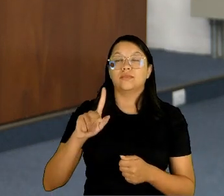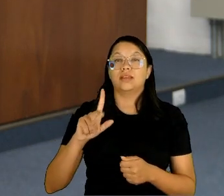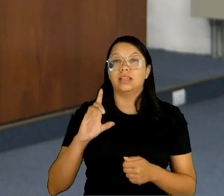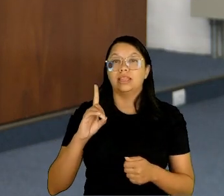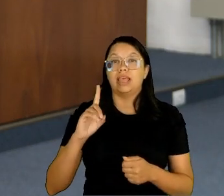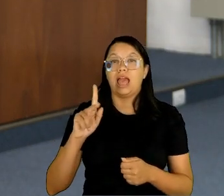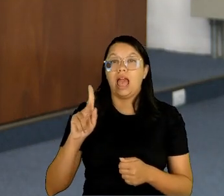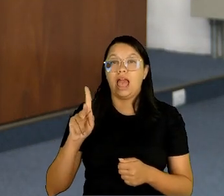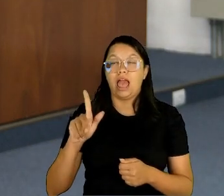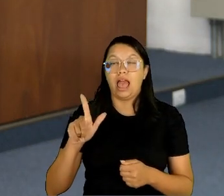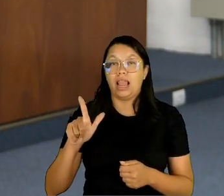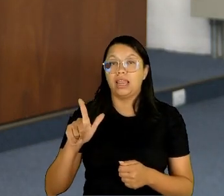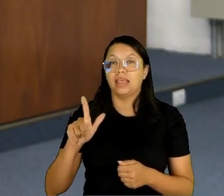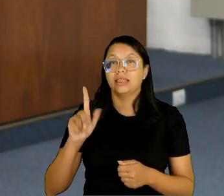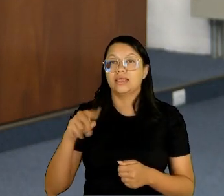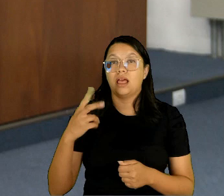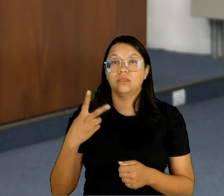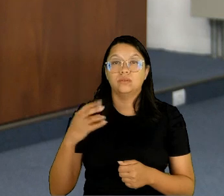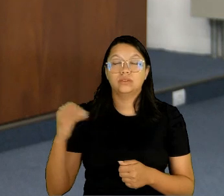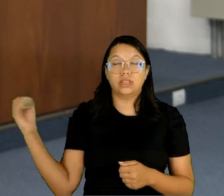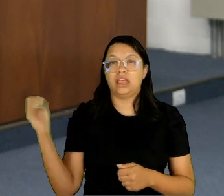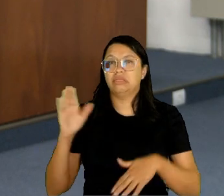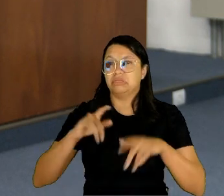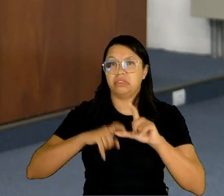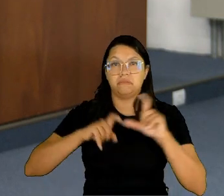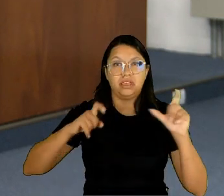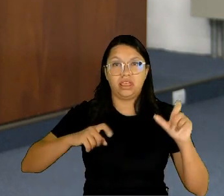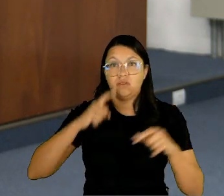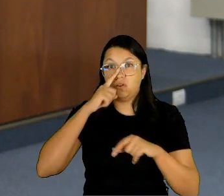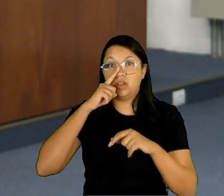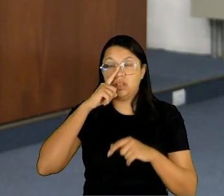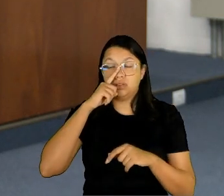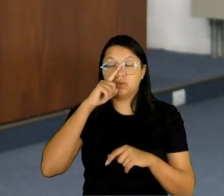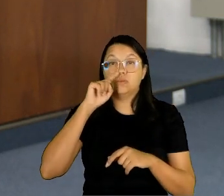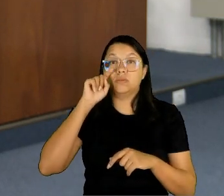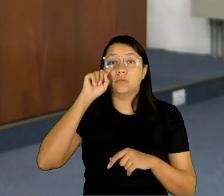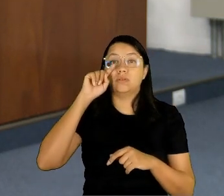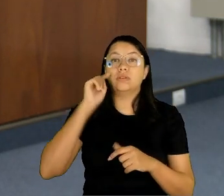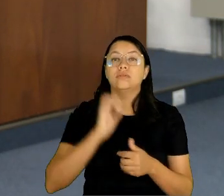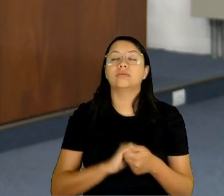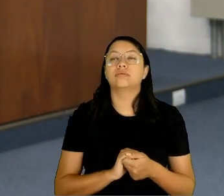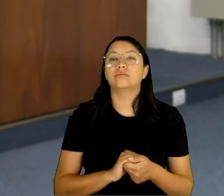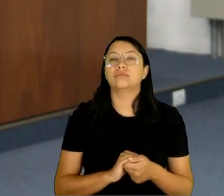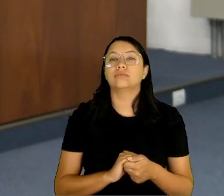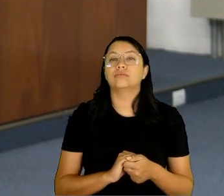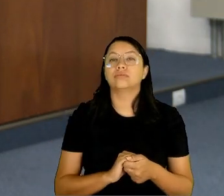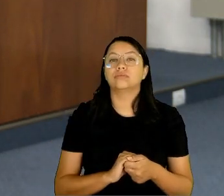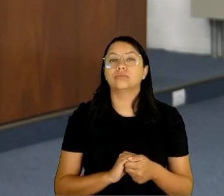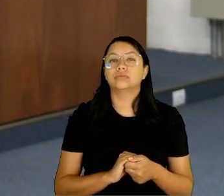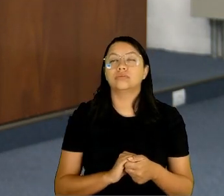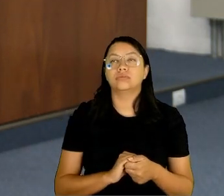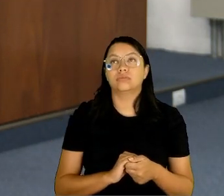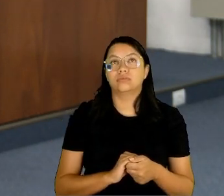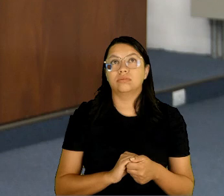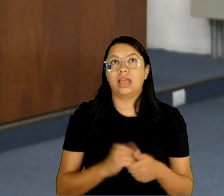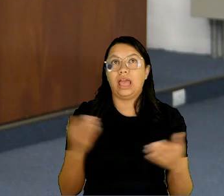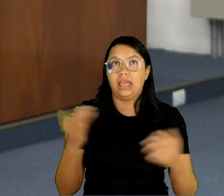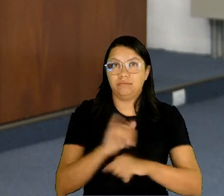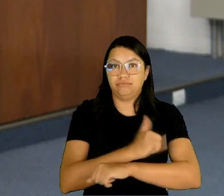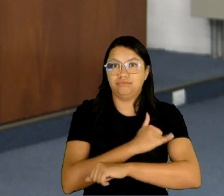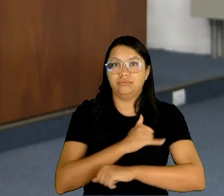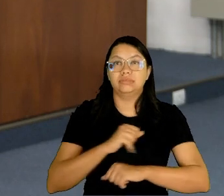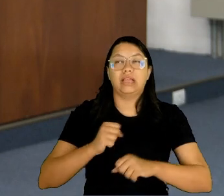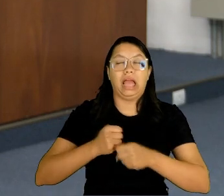o LDL está 200, independente se o risco é baixo, se é alto, esse colesterol tá alto e precisa de